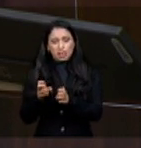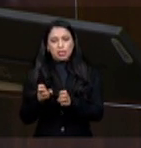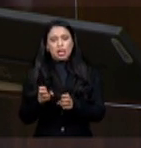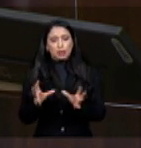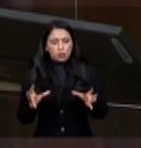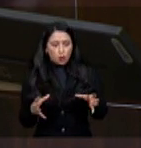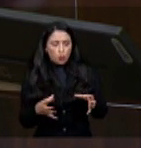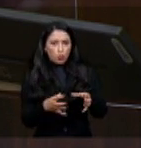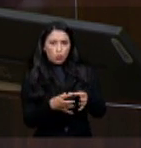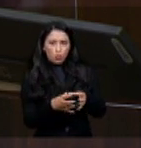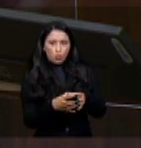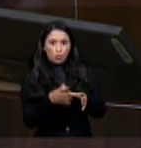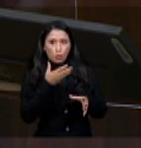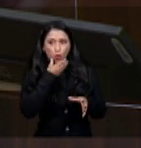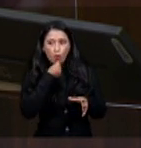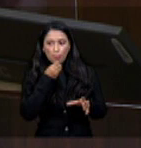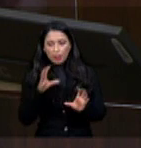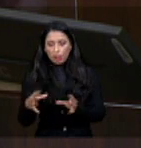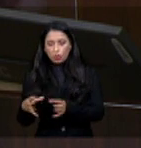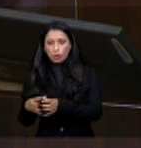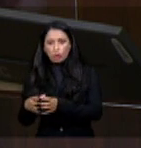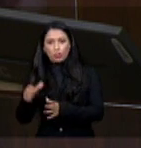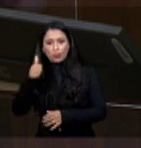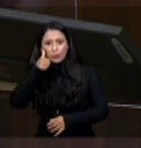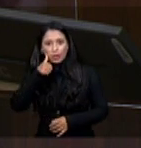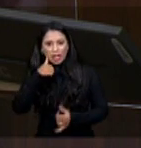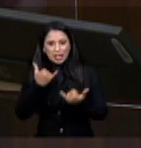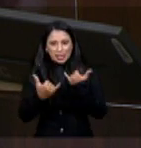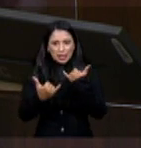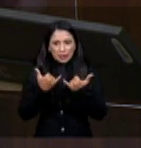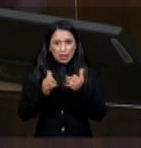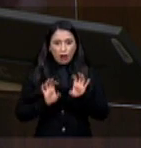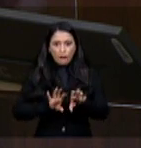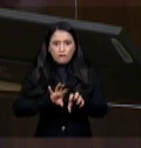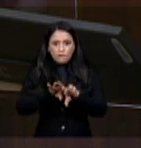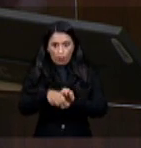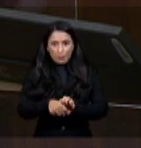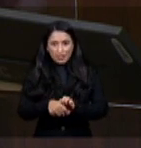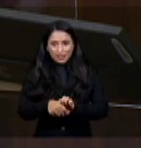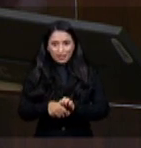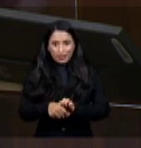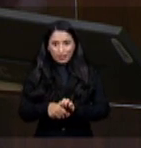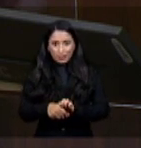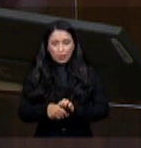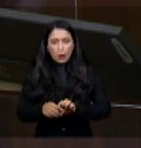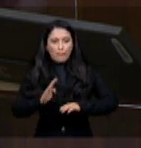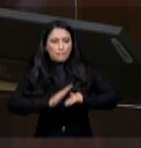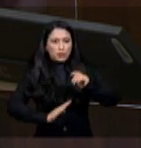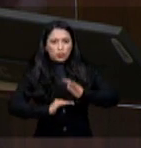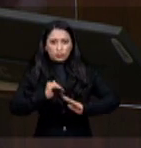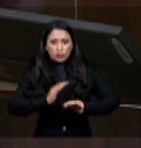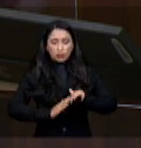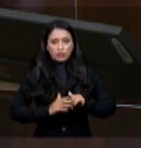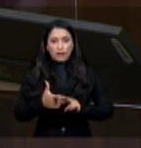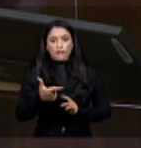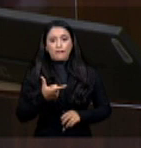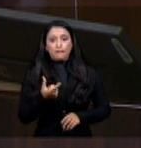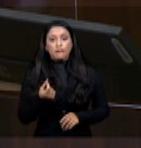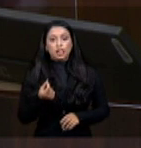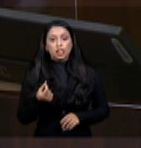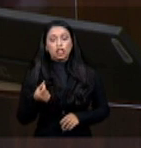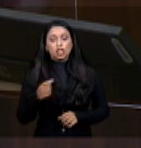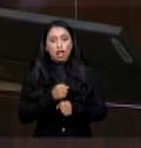um grupo observando-se um grupo de homens e mulheres com semelhante ou Idêntica formação e expectativa profissional filho de 20 anos